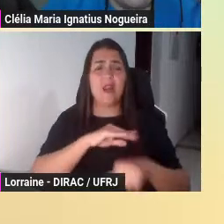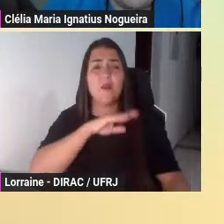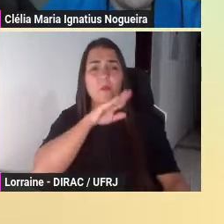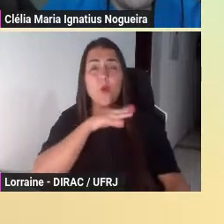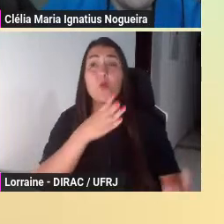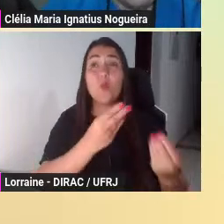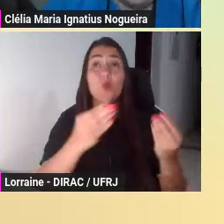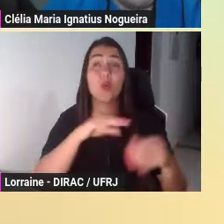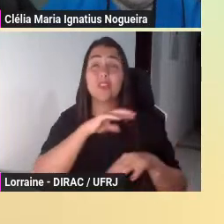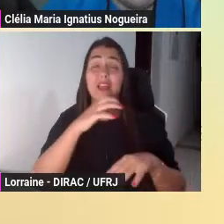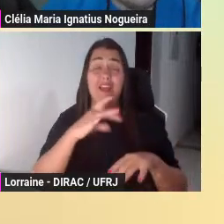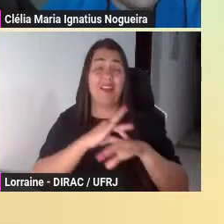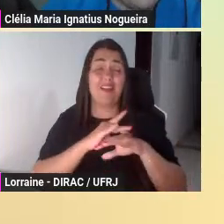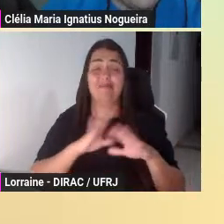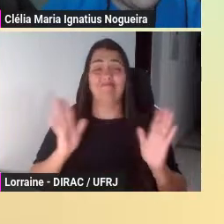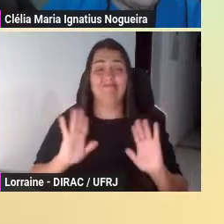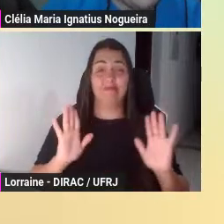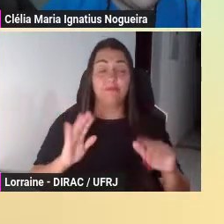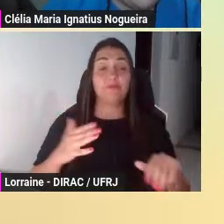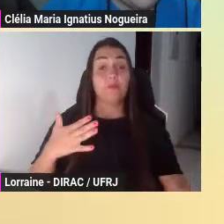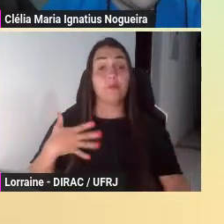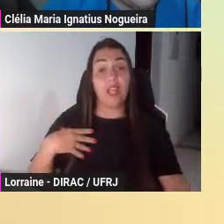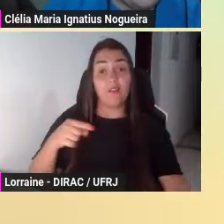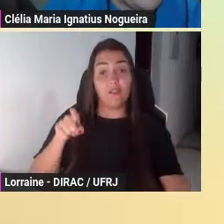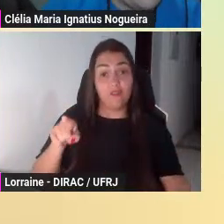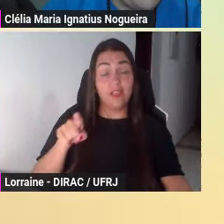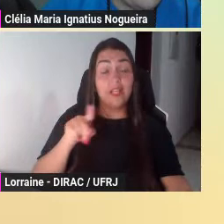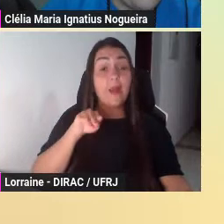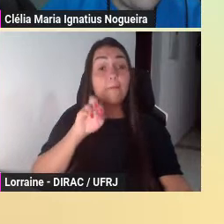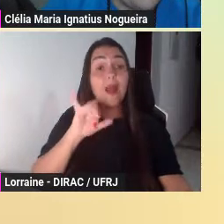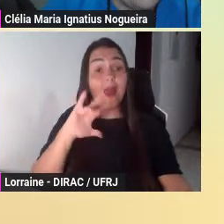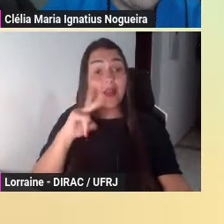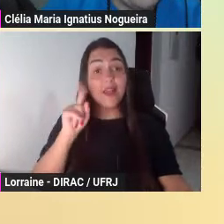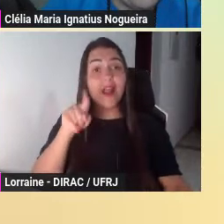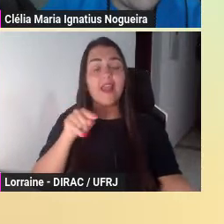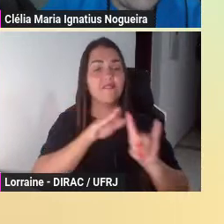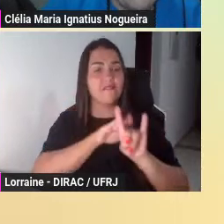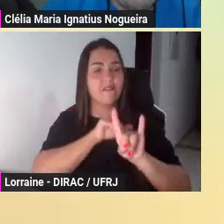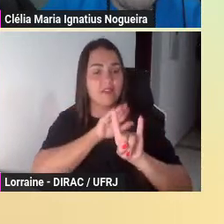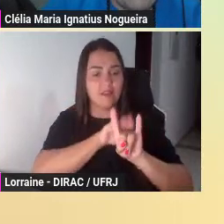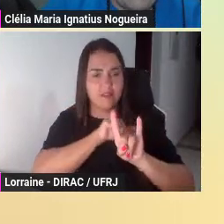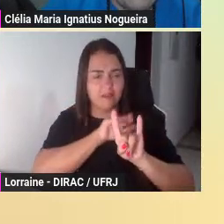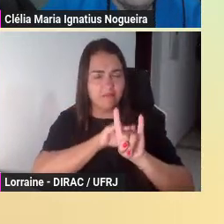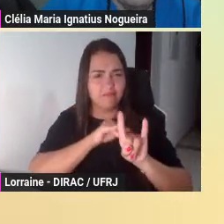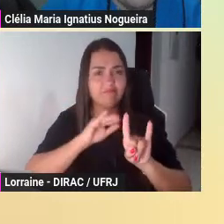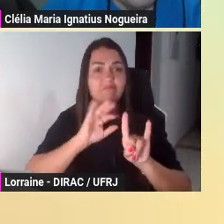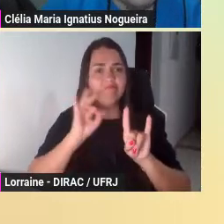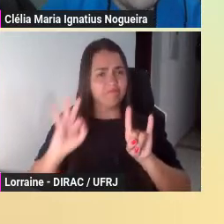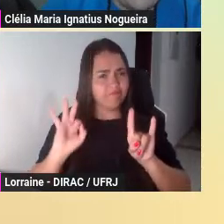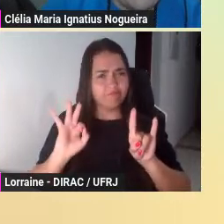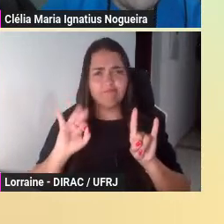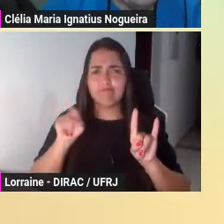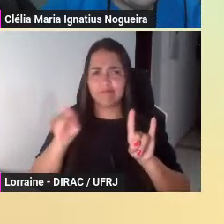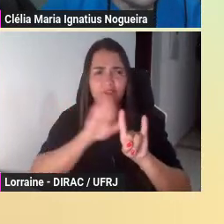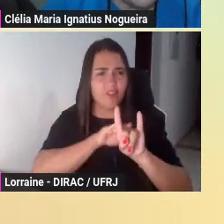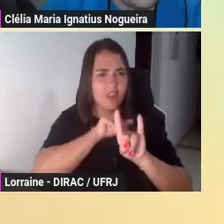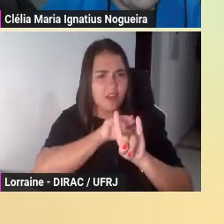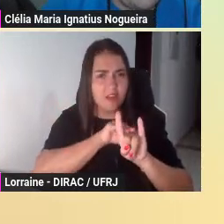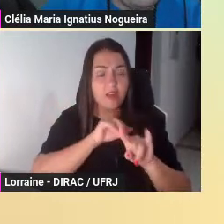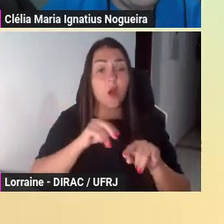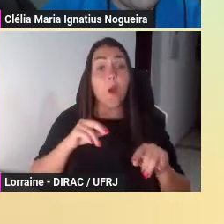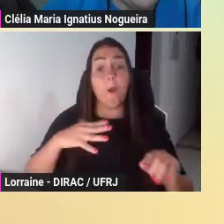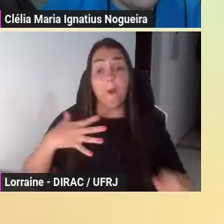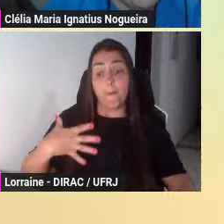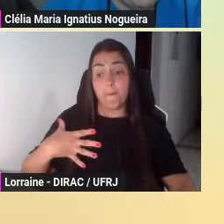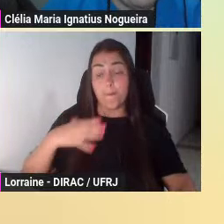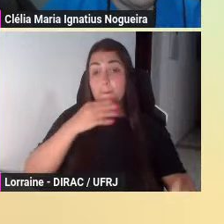geral. Essa minha filha Marília é vegana, completamente vegana. Tá? O marido dela é